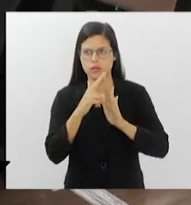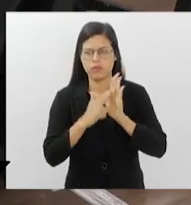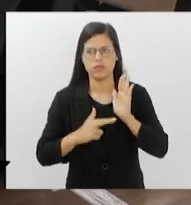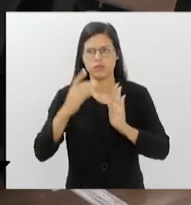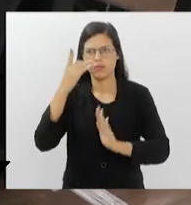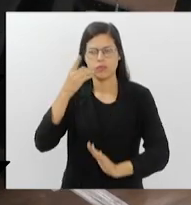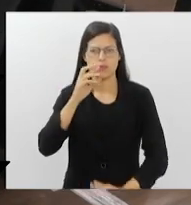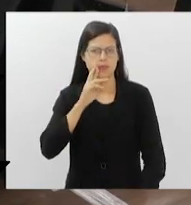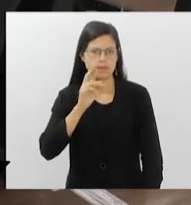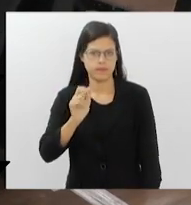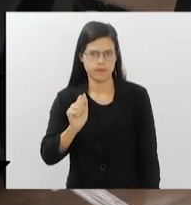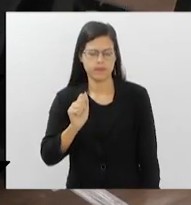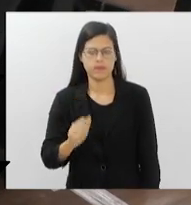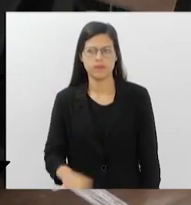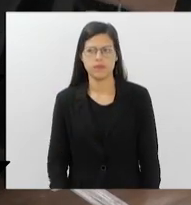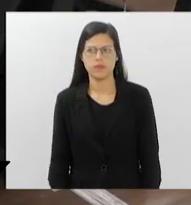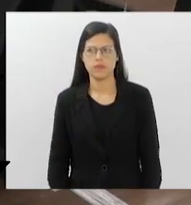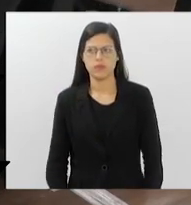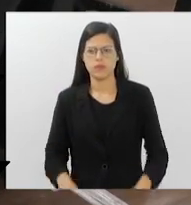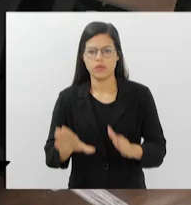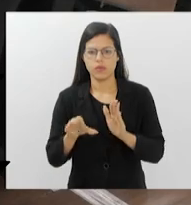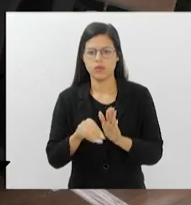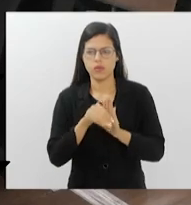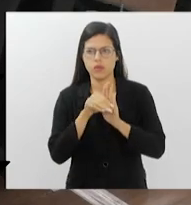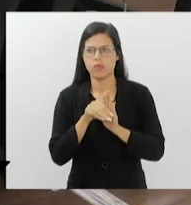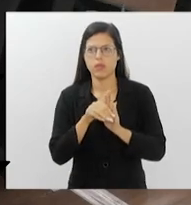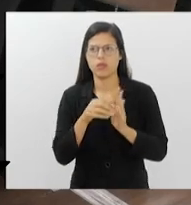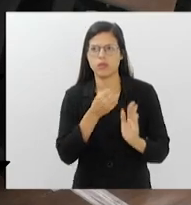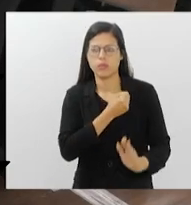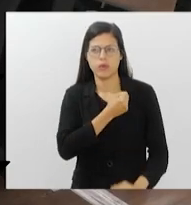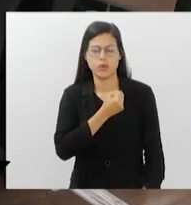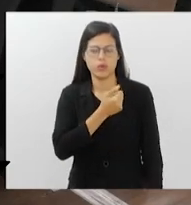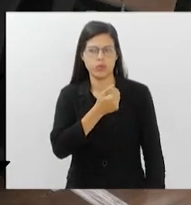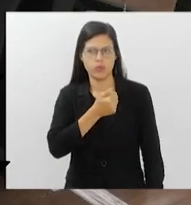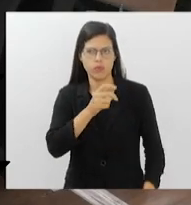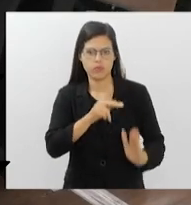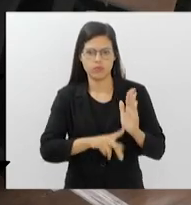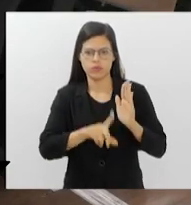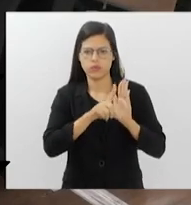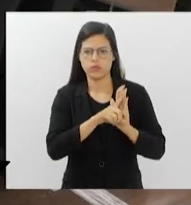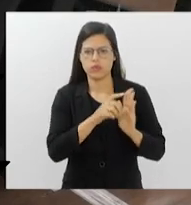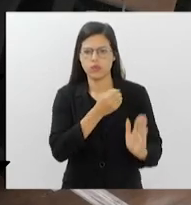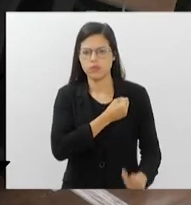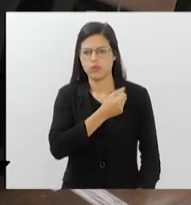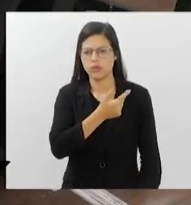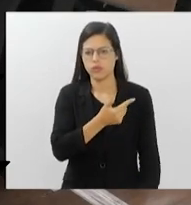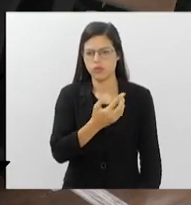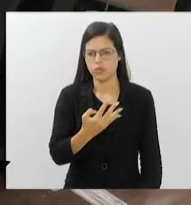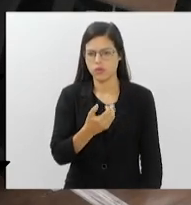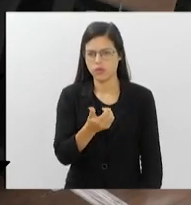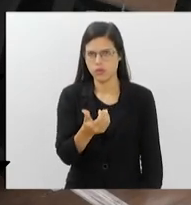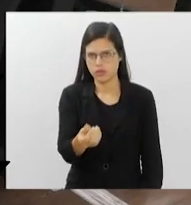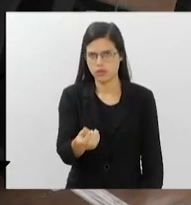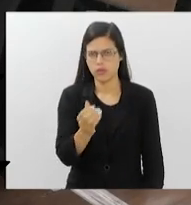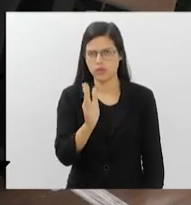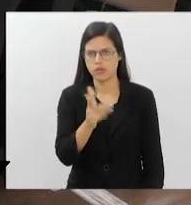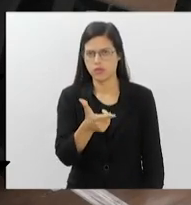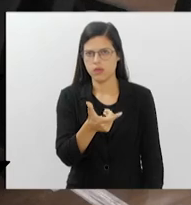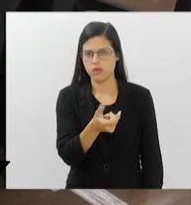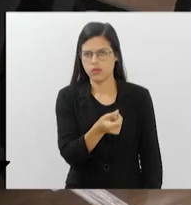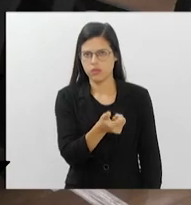Deputado Rodrigo Amorim emendas de plenário o item 1 é emendas de plenário ao projeto de lei número 2416